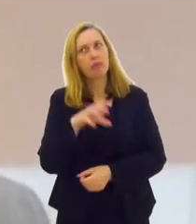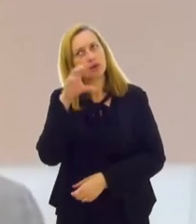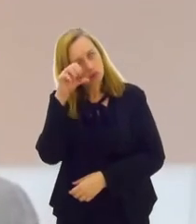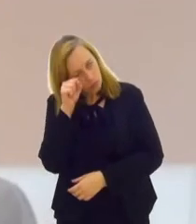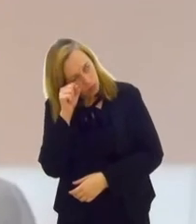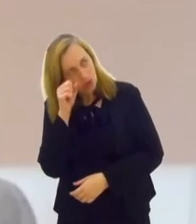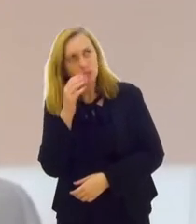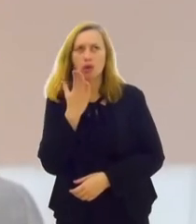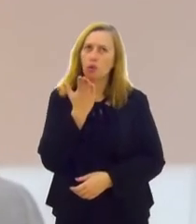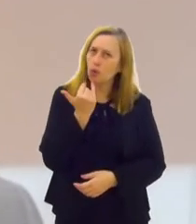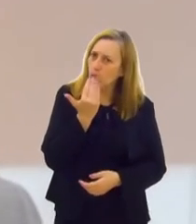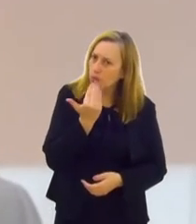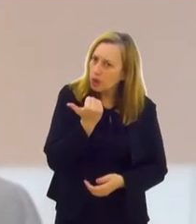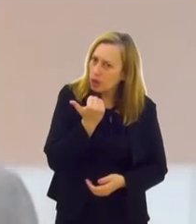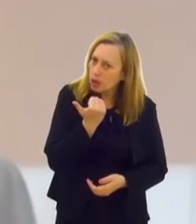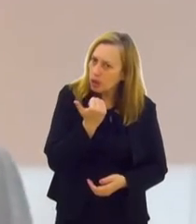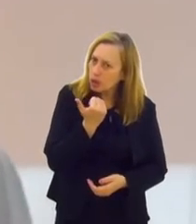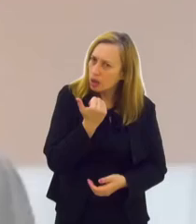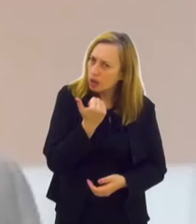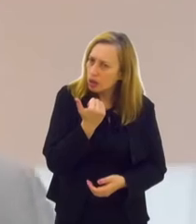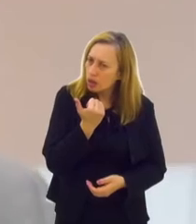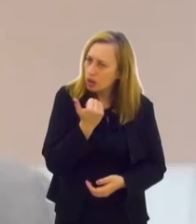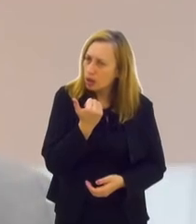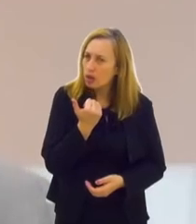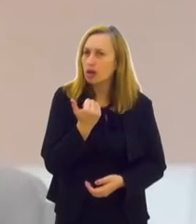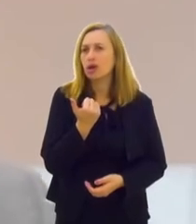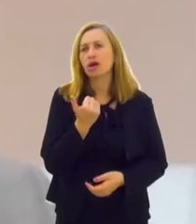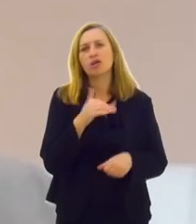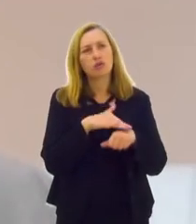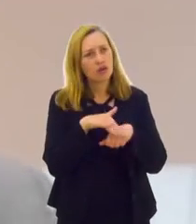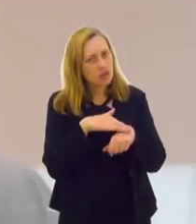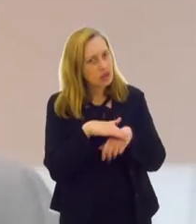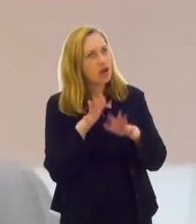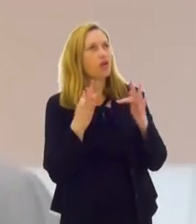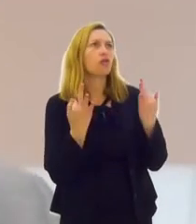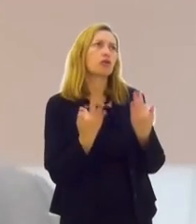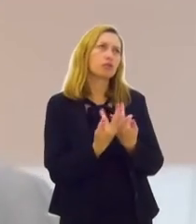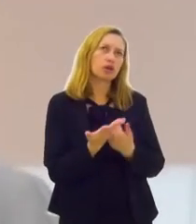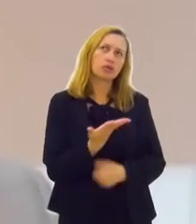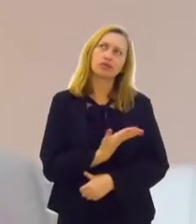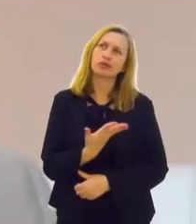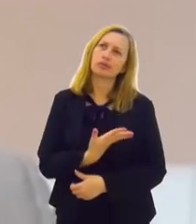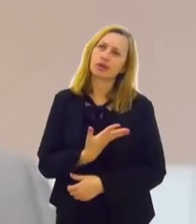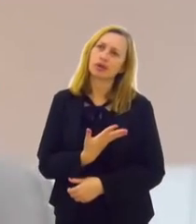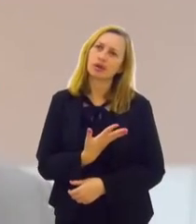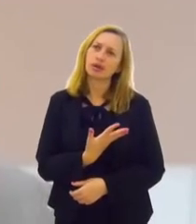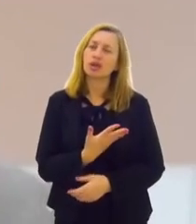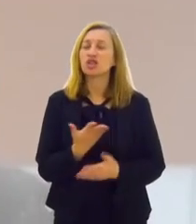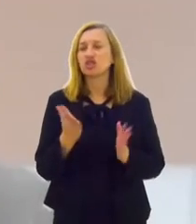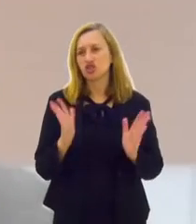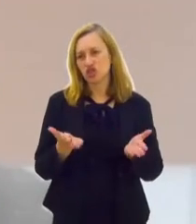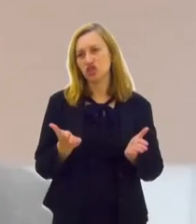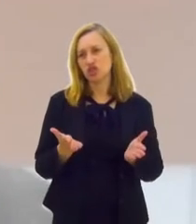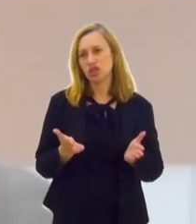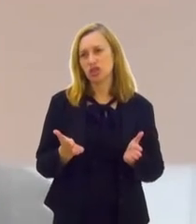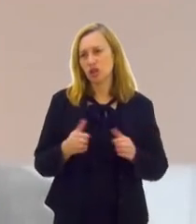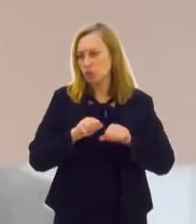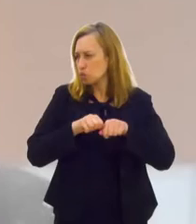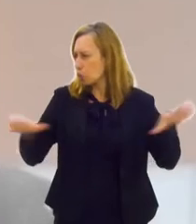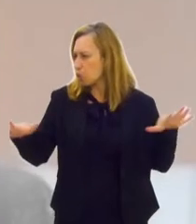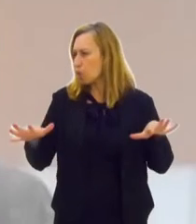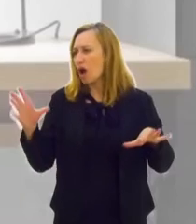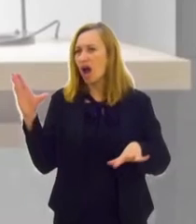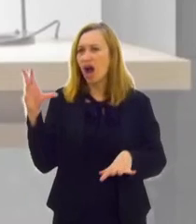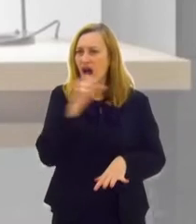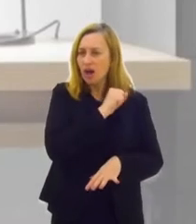parar para dormir, vai parar para almoçar, com aquela conta vai falar com seus familiares, com seus amigos. Já um